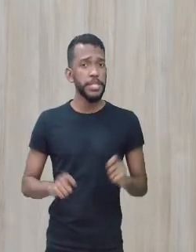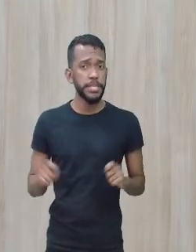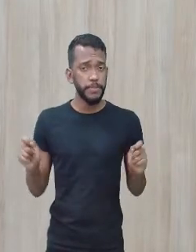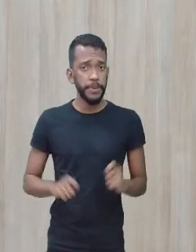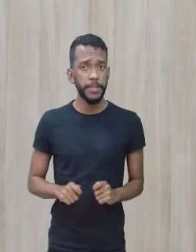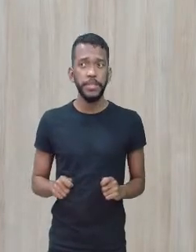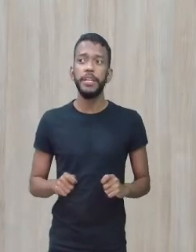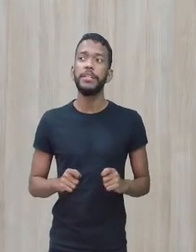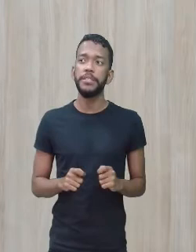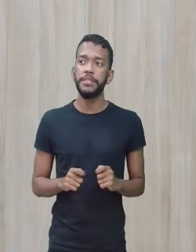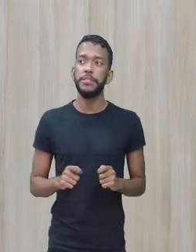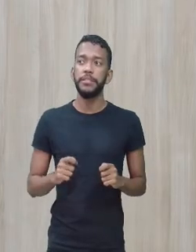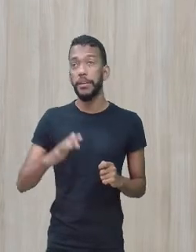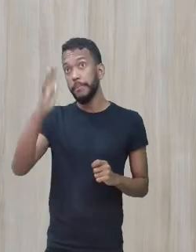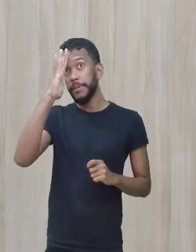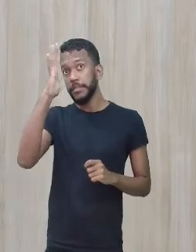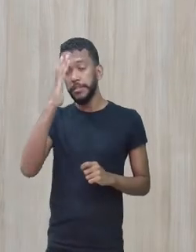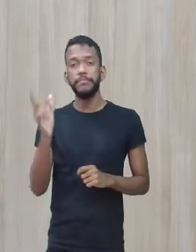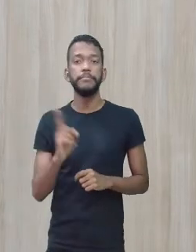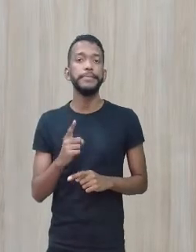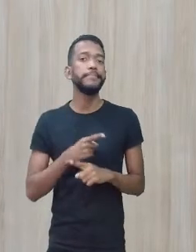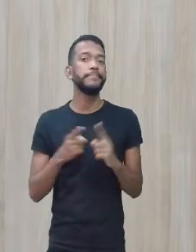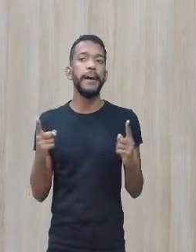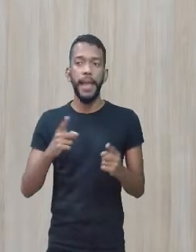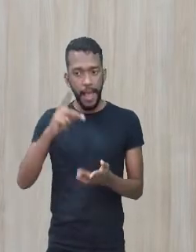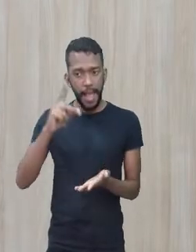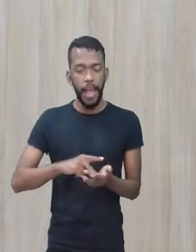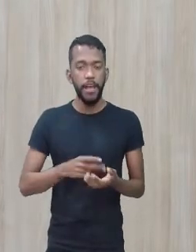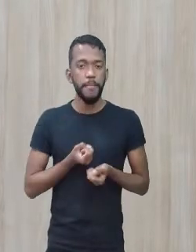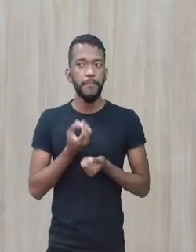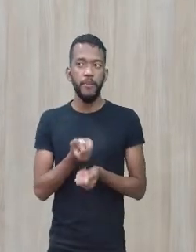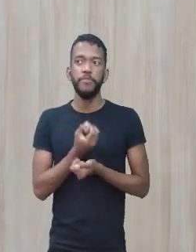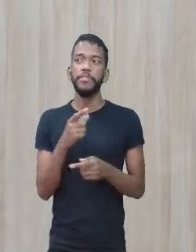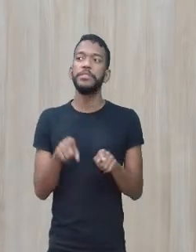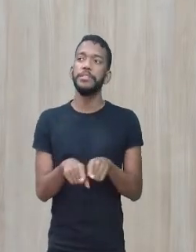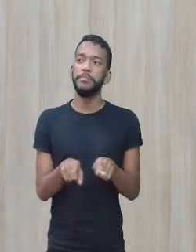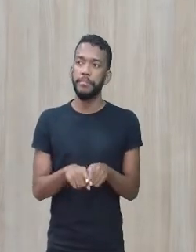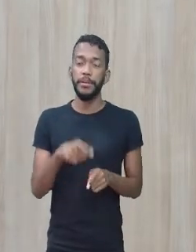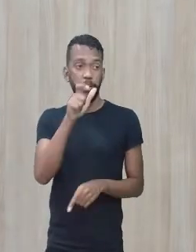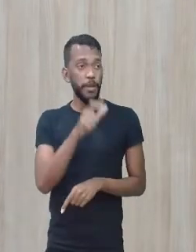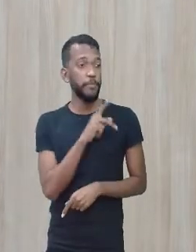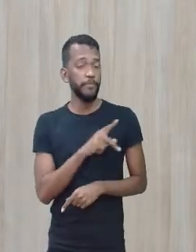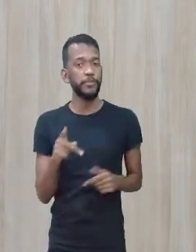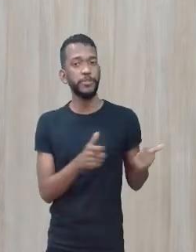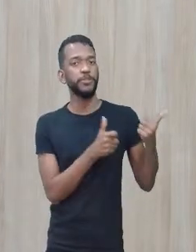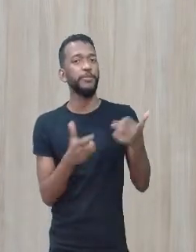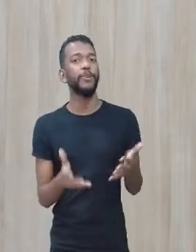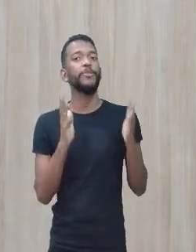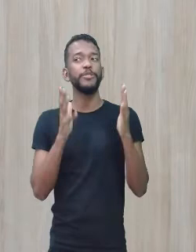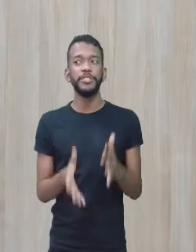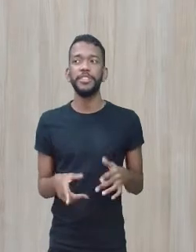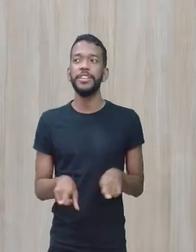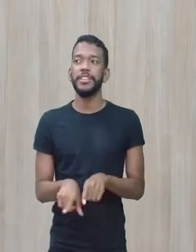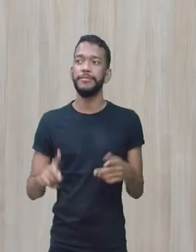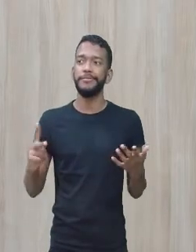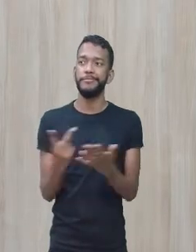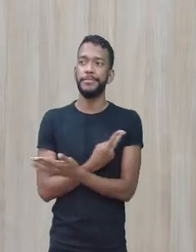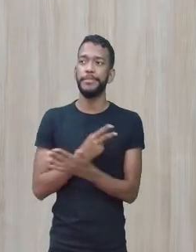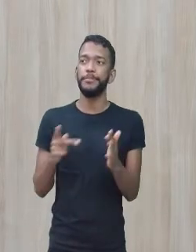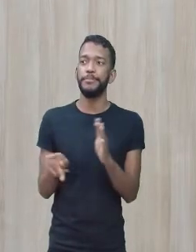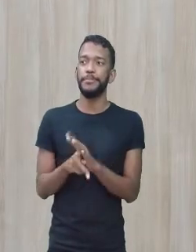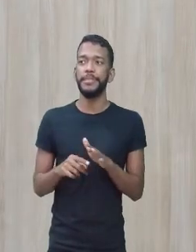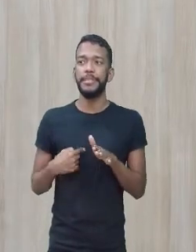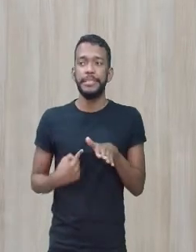possibilidade não somente imaginária, mas real do improviso, né? Uhum. Onde, como o professor colocou, nessa situação mesmo do